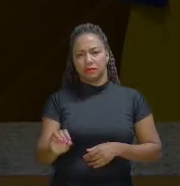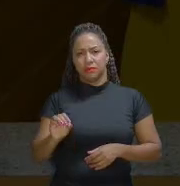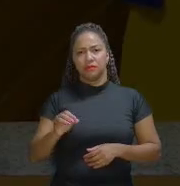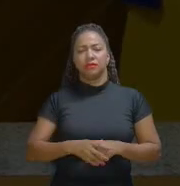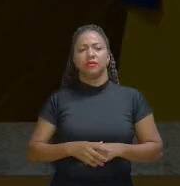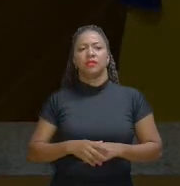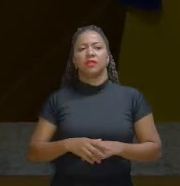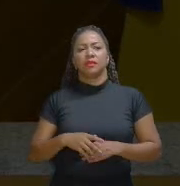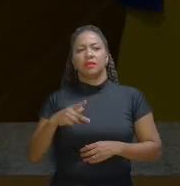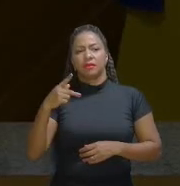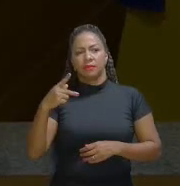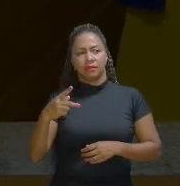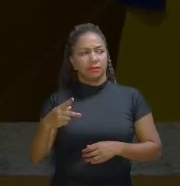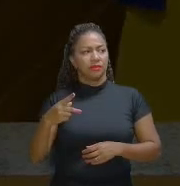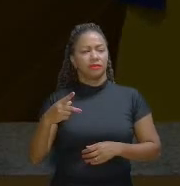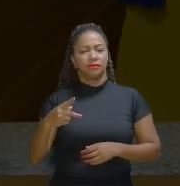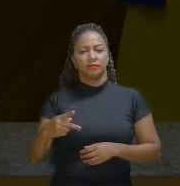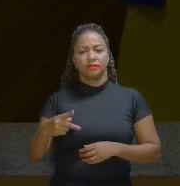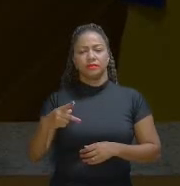dos Trabalhadores